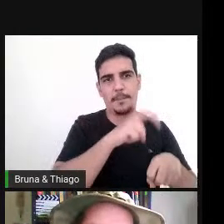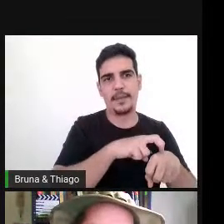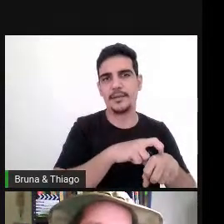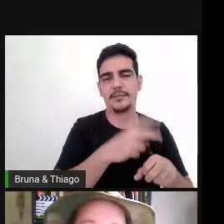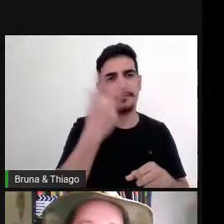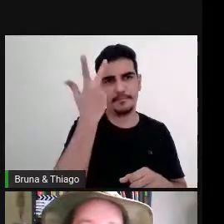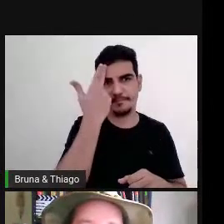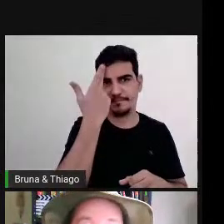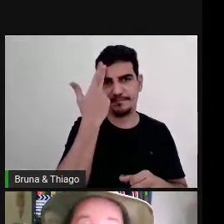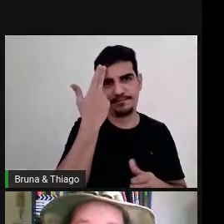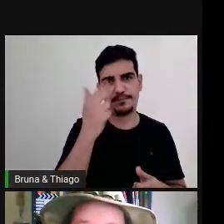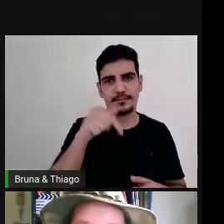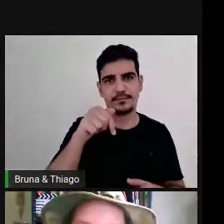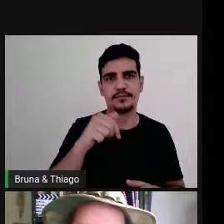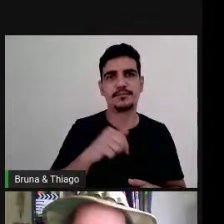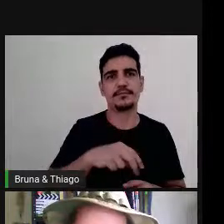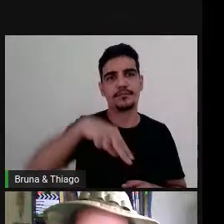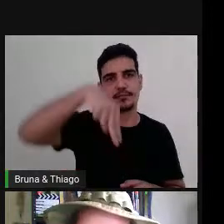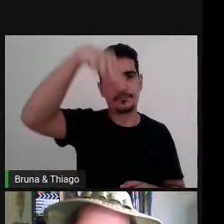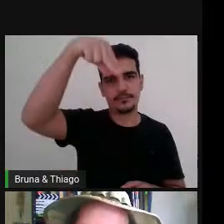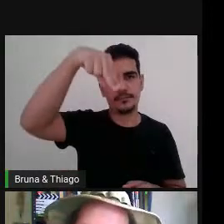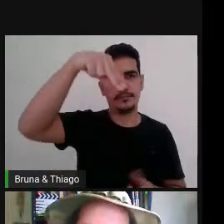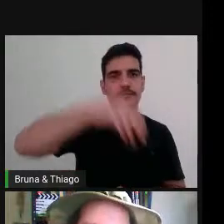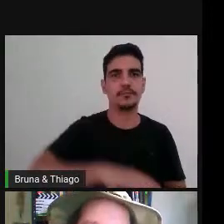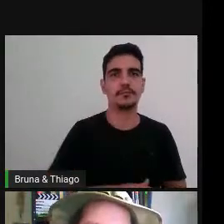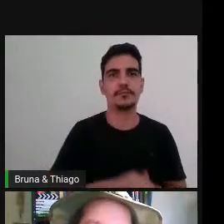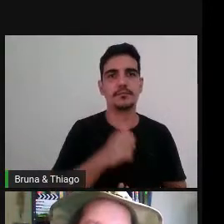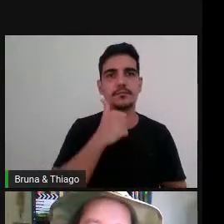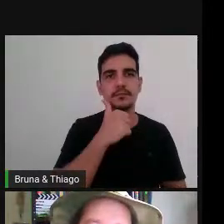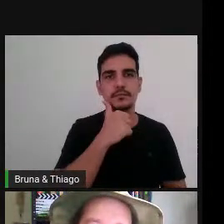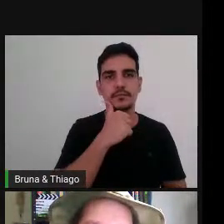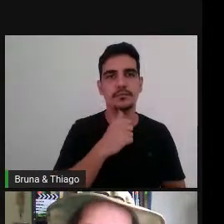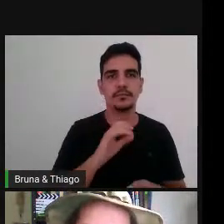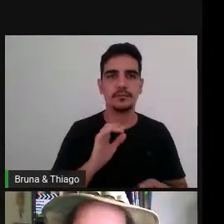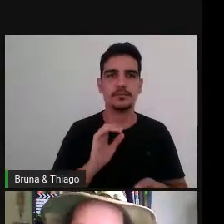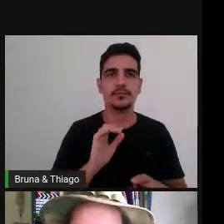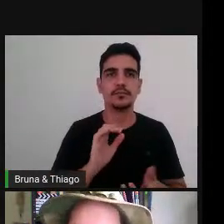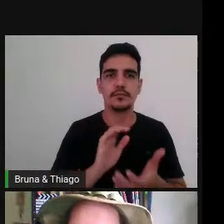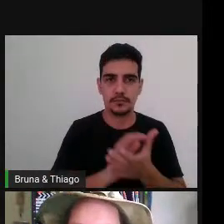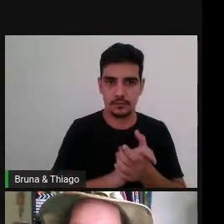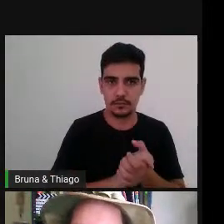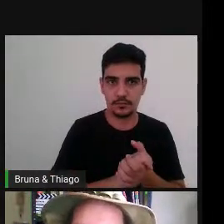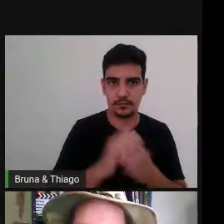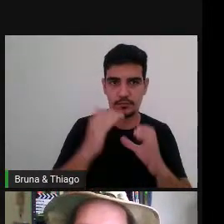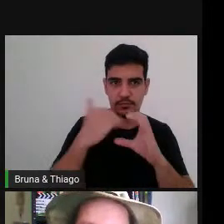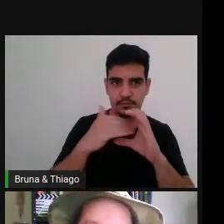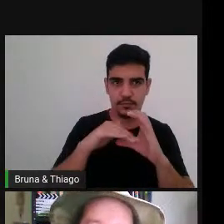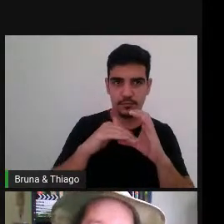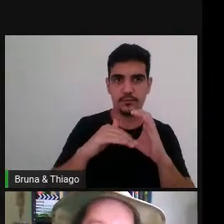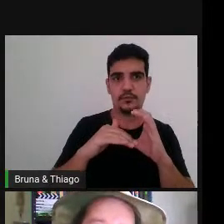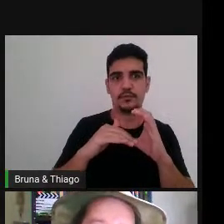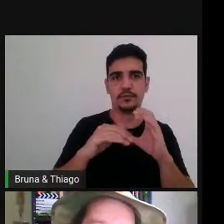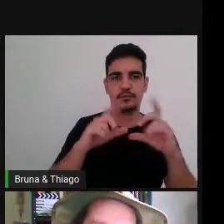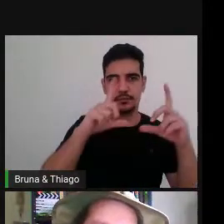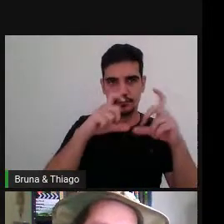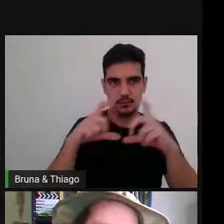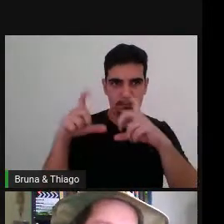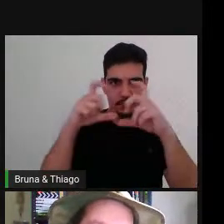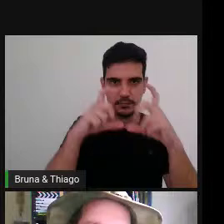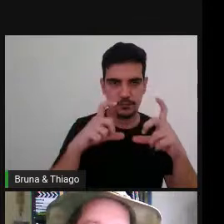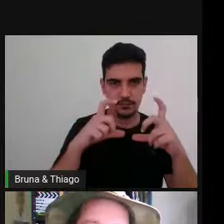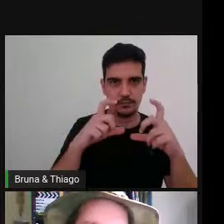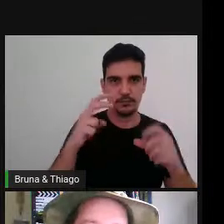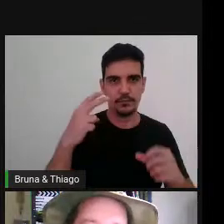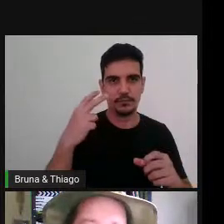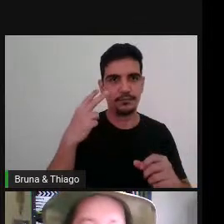fotos foi a esposa do paciente que me mandou. Eu conhecia ela, conhecia ele. E aí a